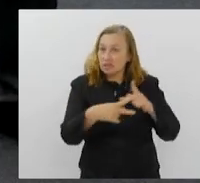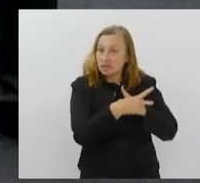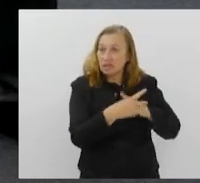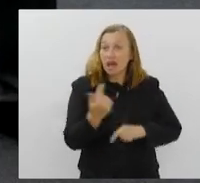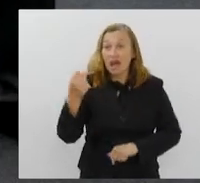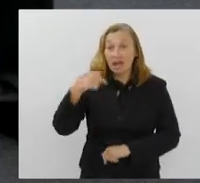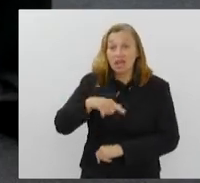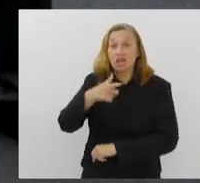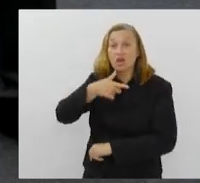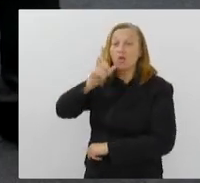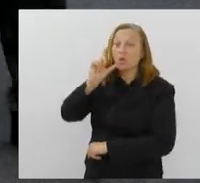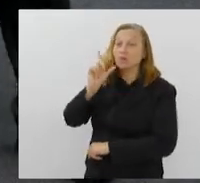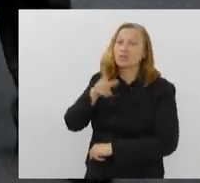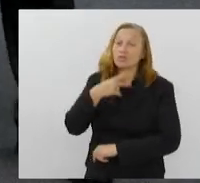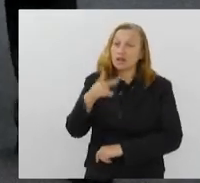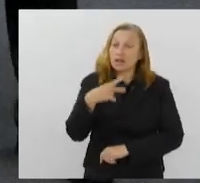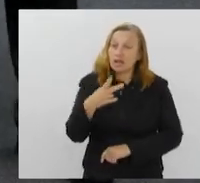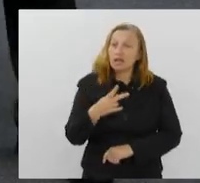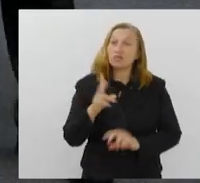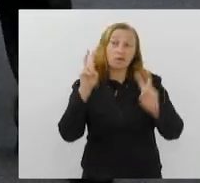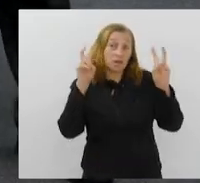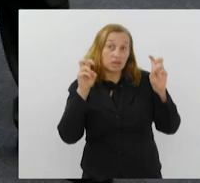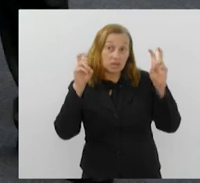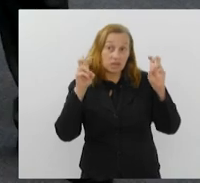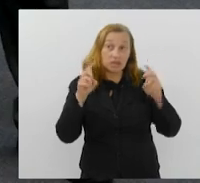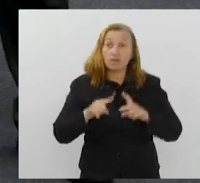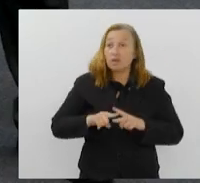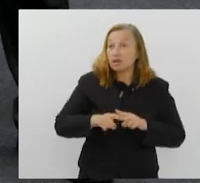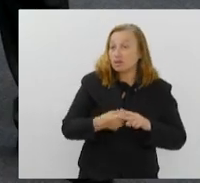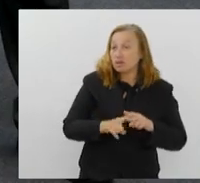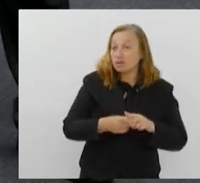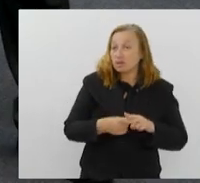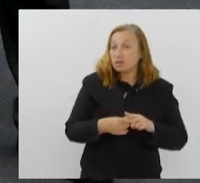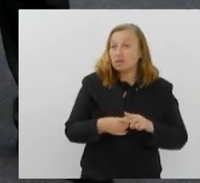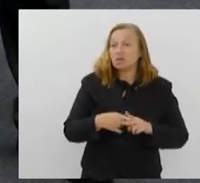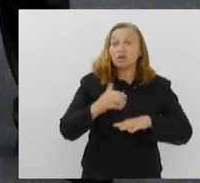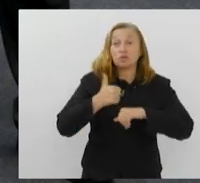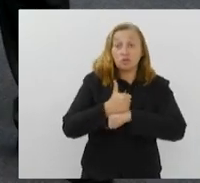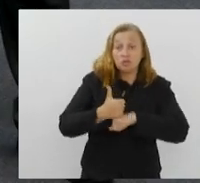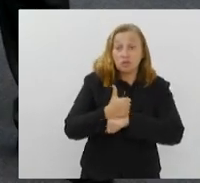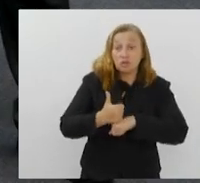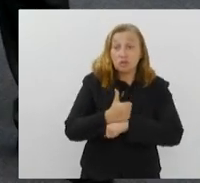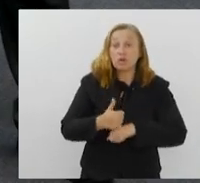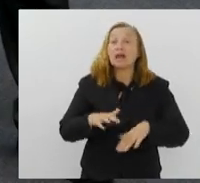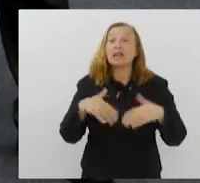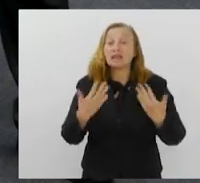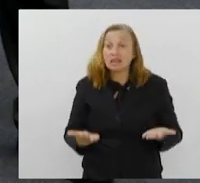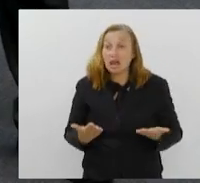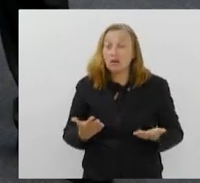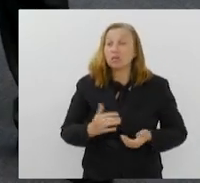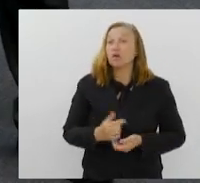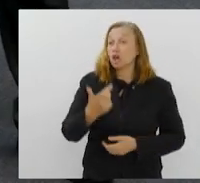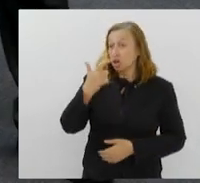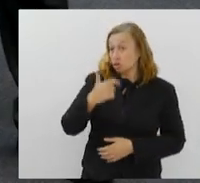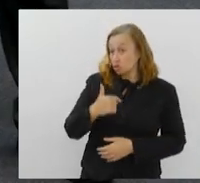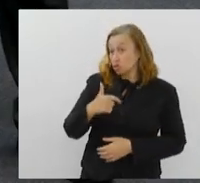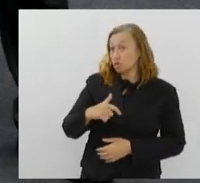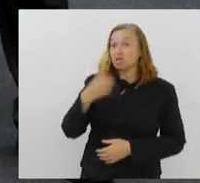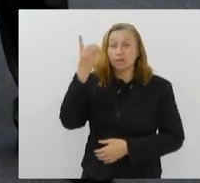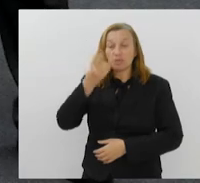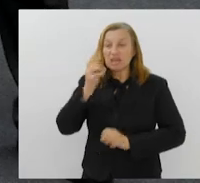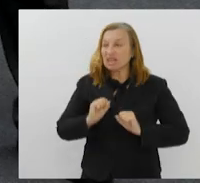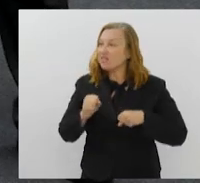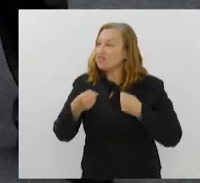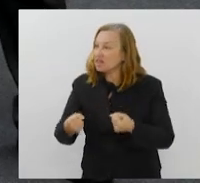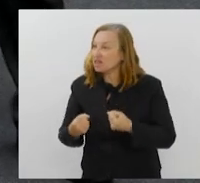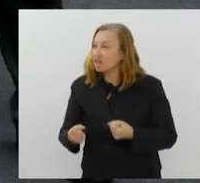Aqui ontem eu citei a questão da regulamentação das profissões. Então, não é porque eu sou deputado que eu vou defender